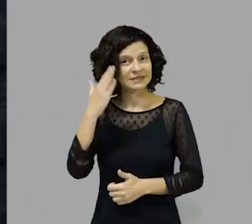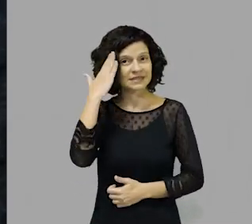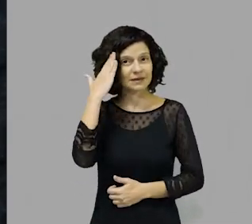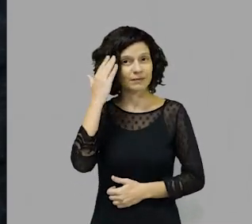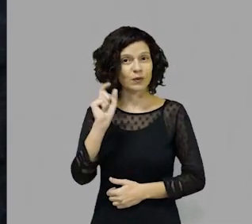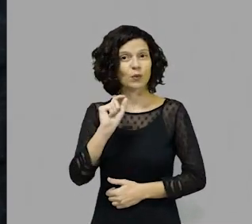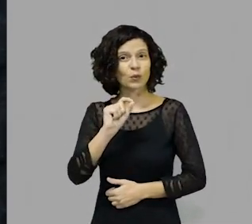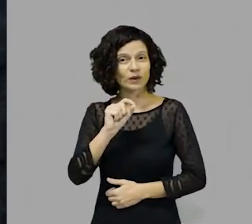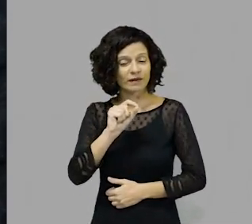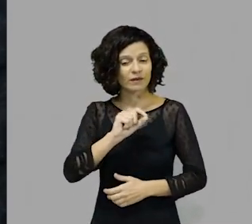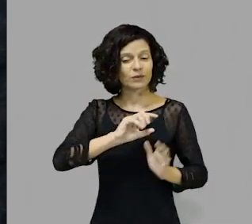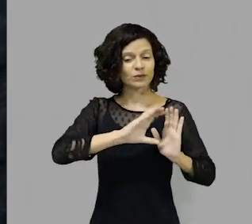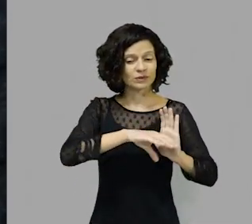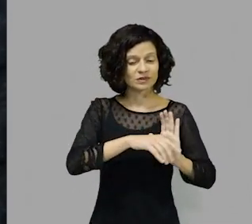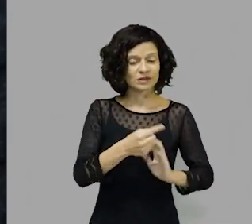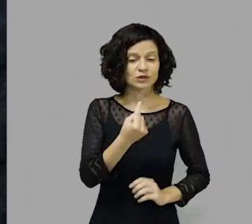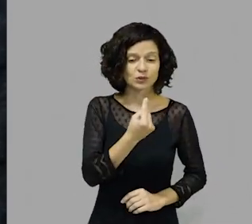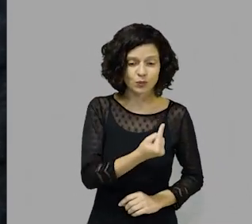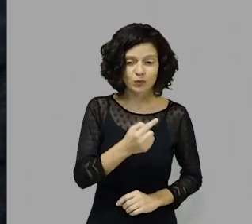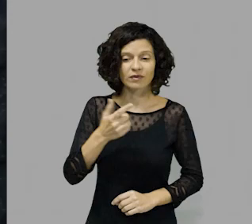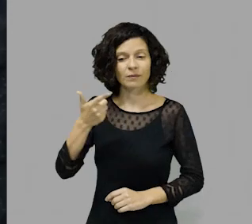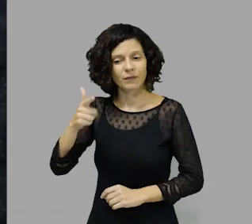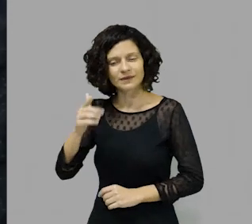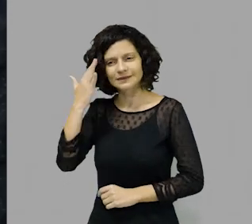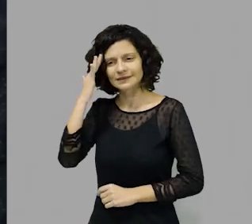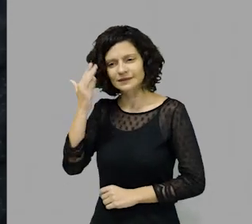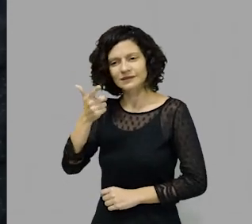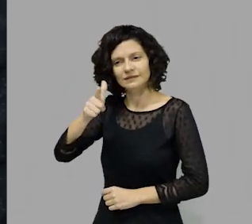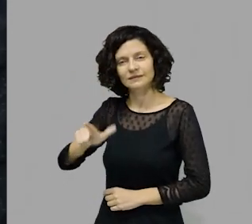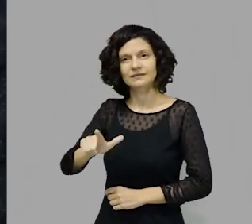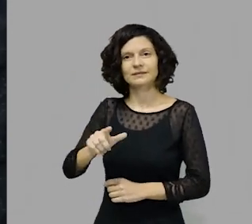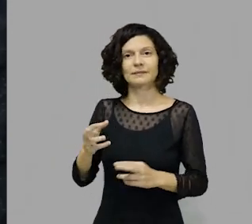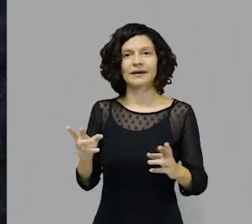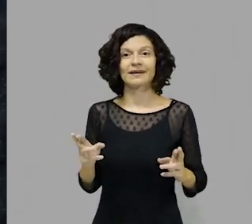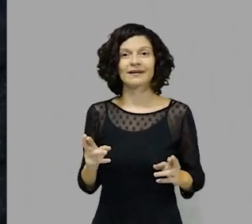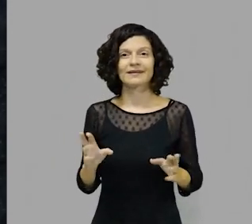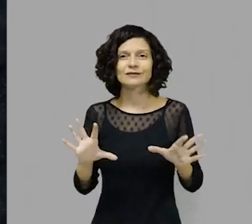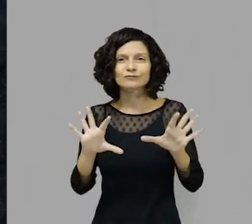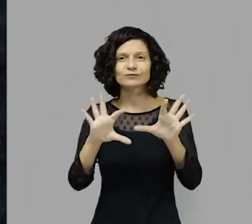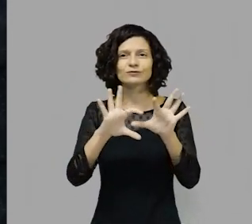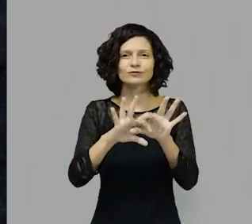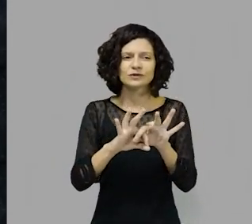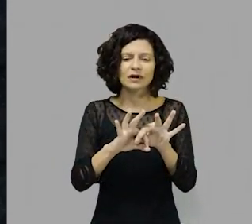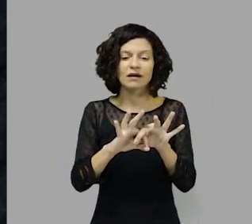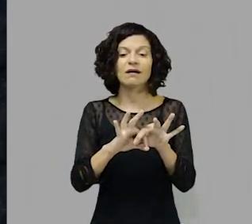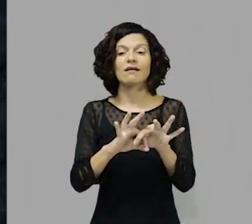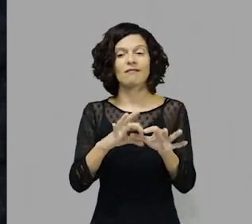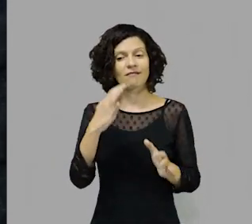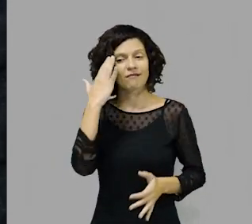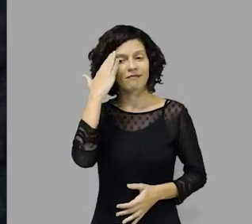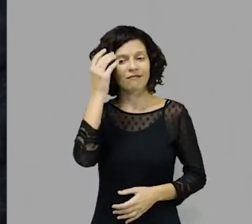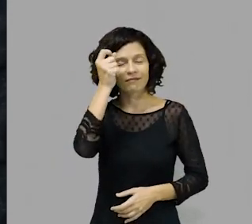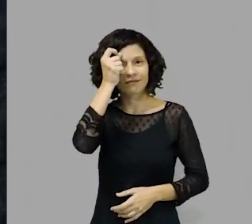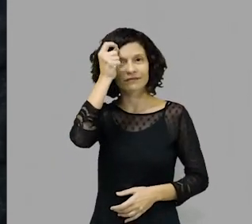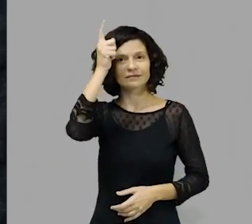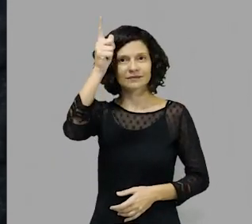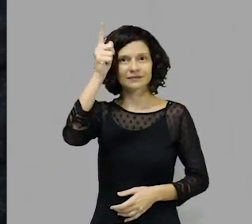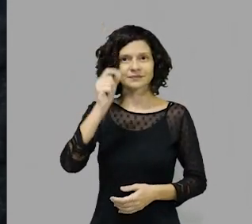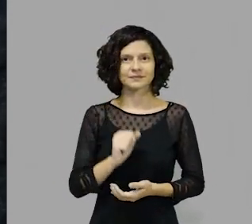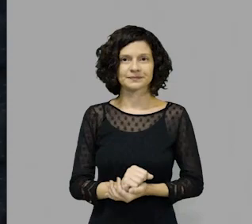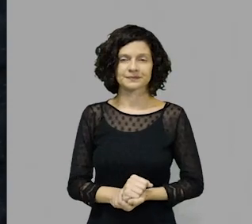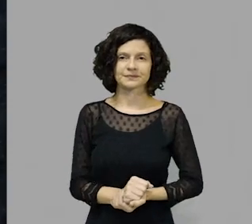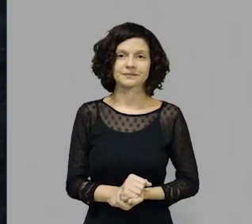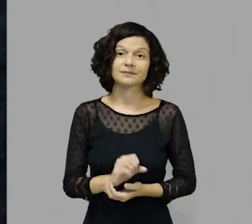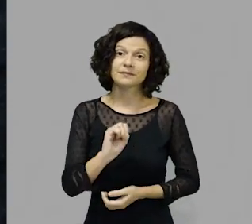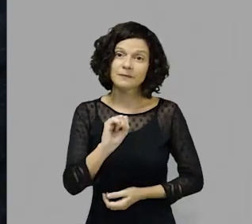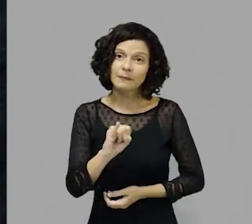outra, para você conseguir estabelecer um vínculo. É claro que, muitas vezes, quando a gente está falando de desigualdade, a gente